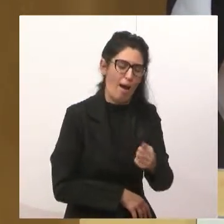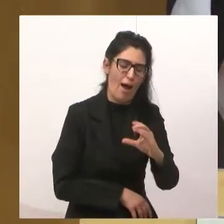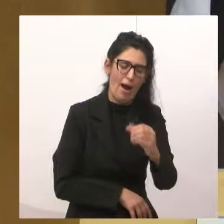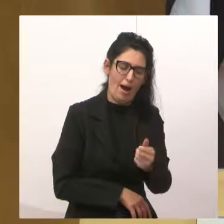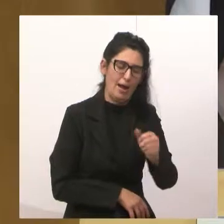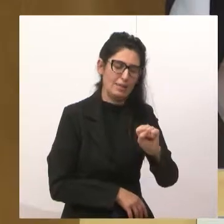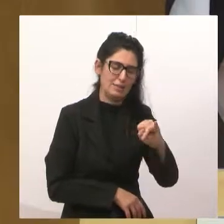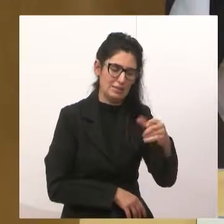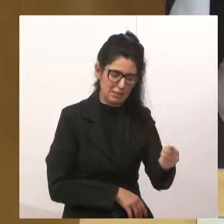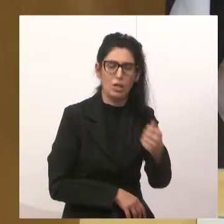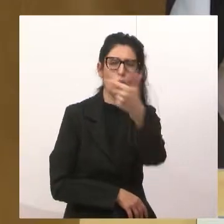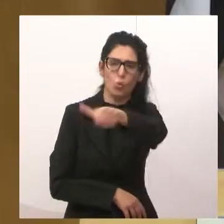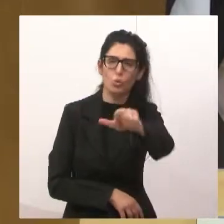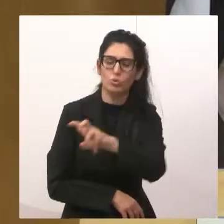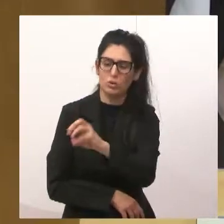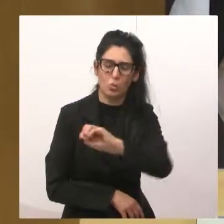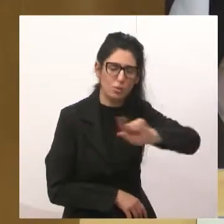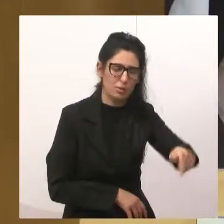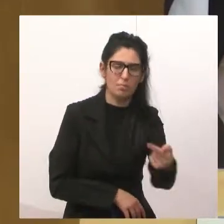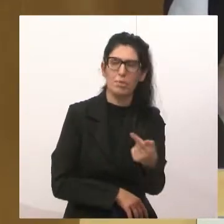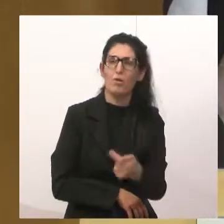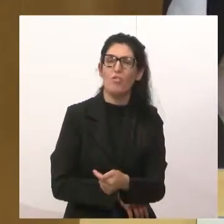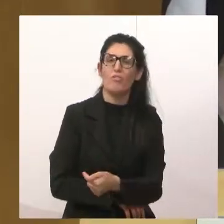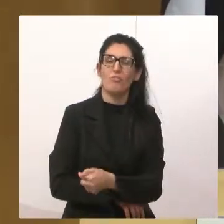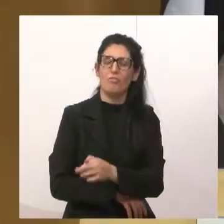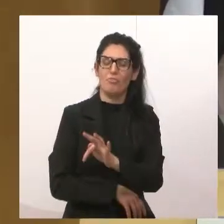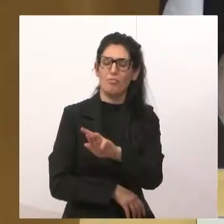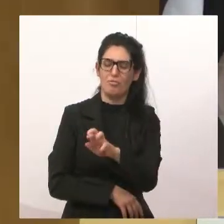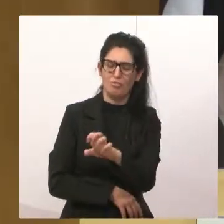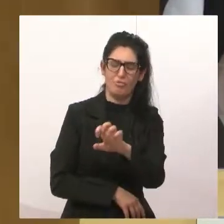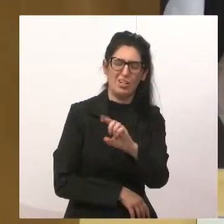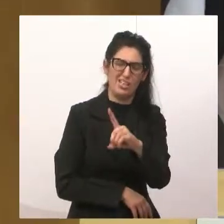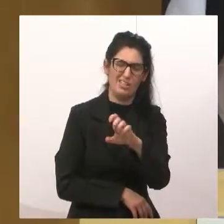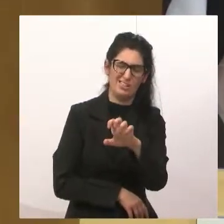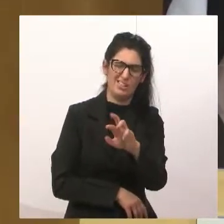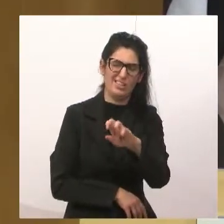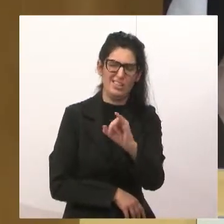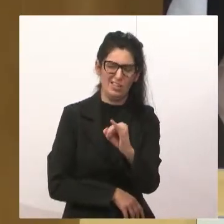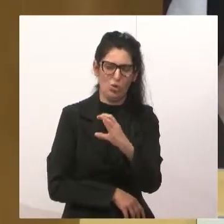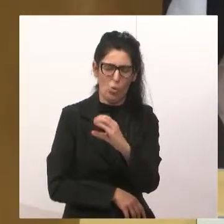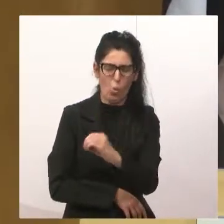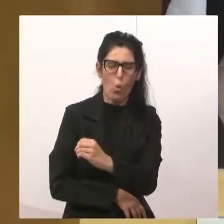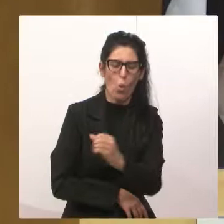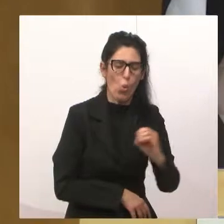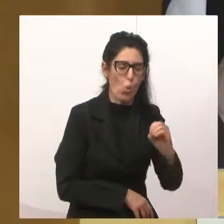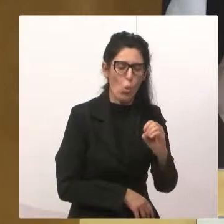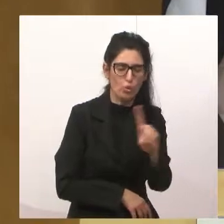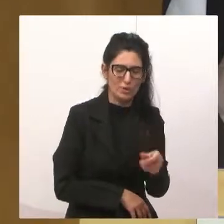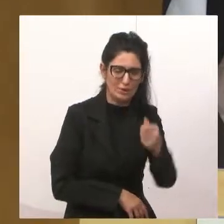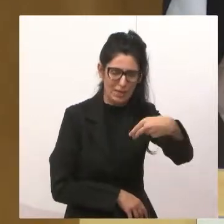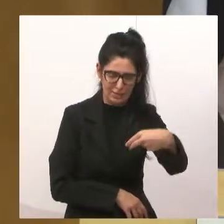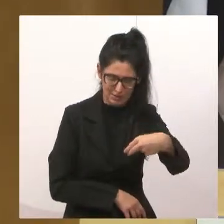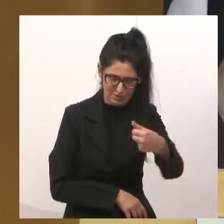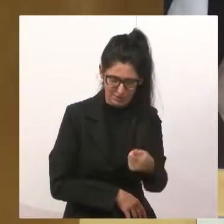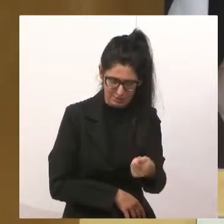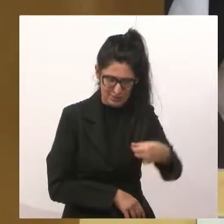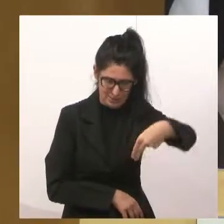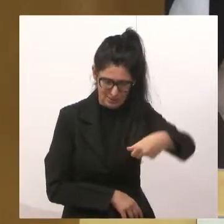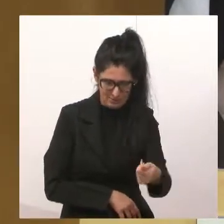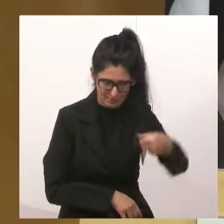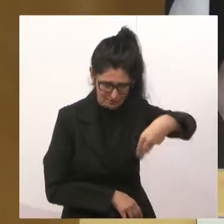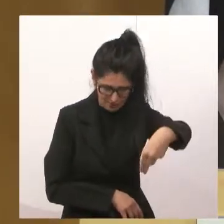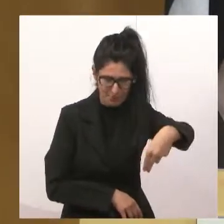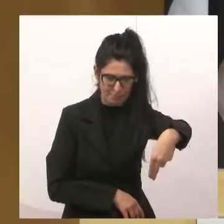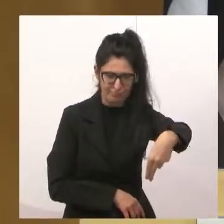Lar Frederico Ozanam, que são entidades que cuidam dos idosos, né? E eu vou fazer essa cobrança firme,